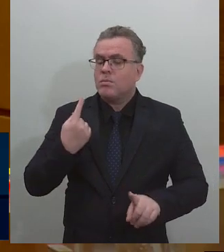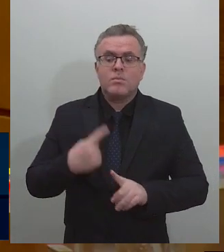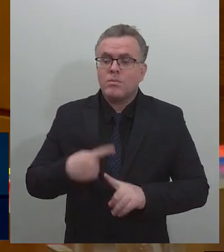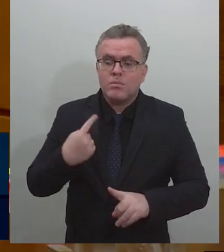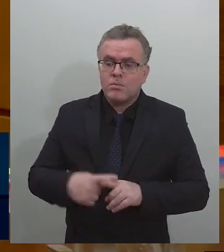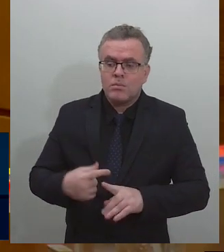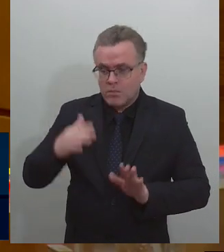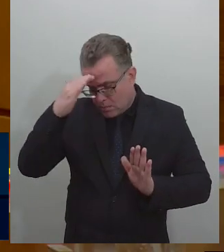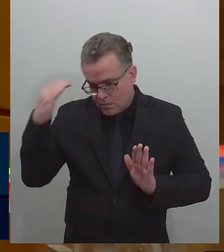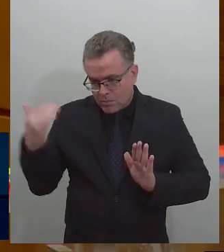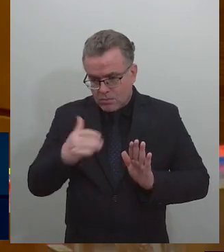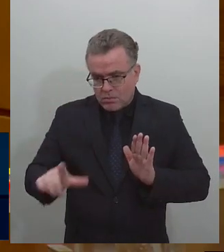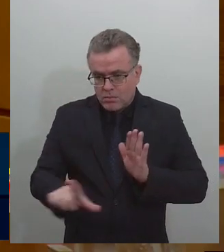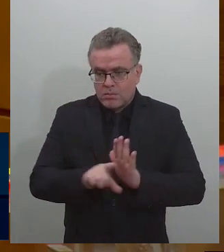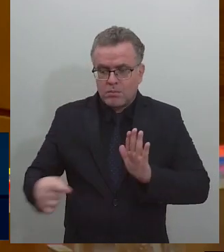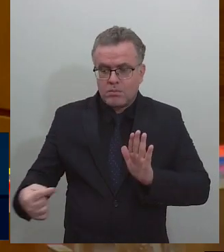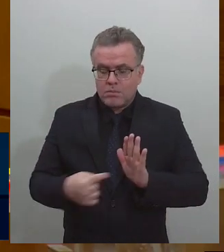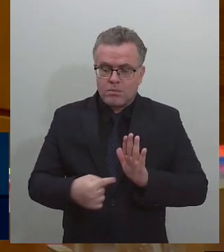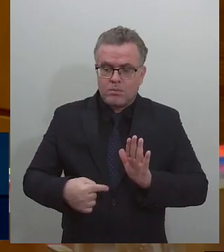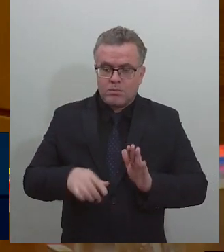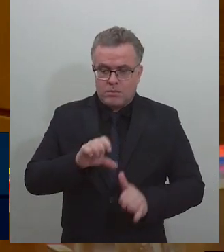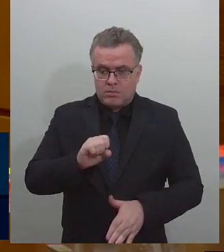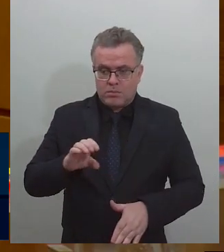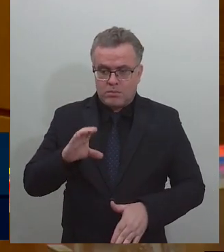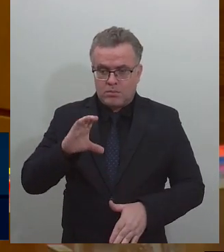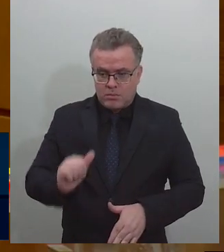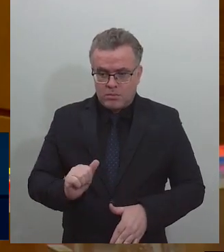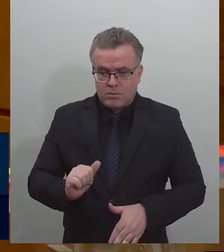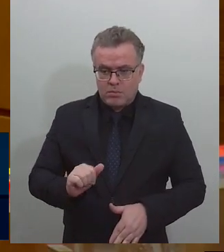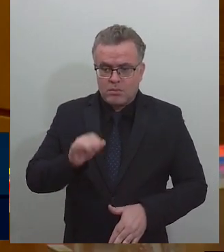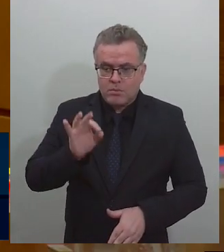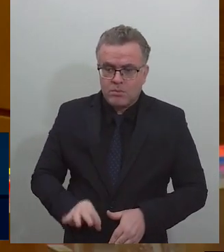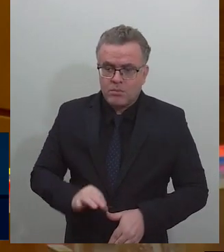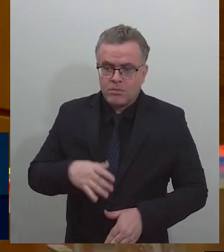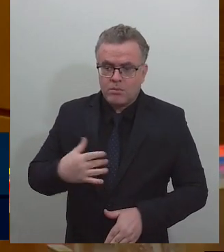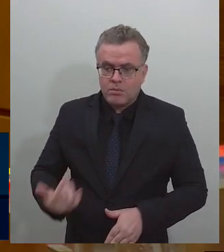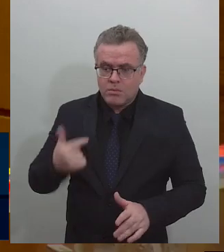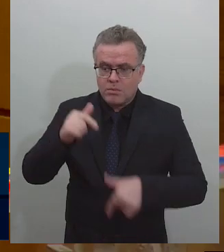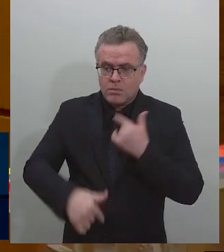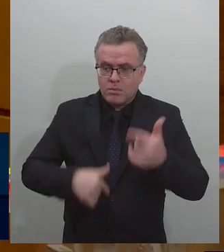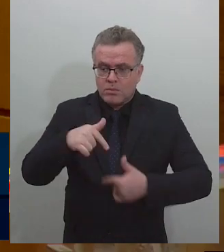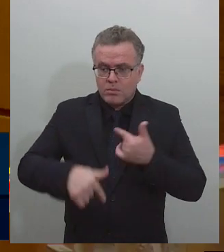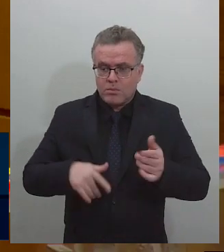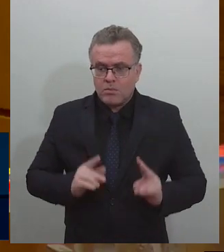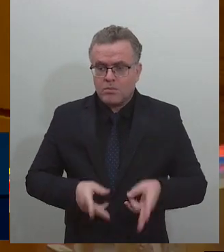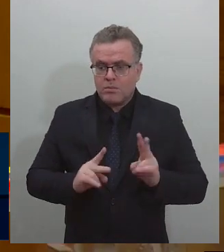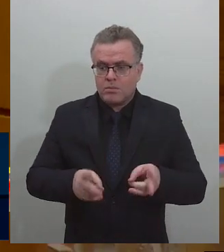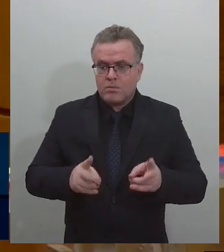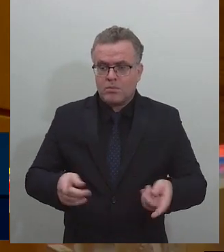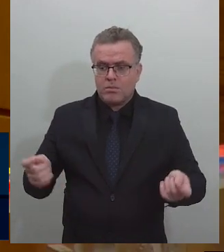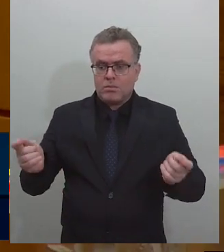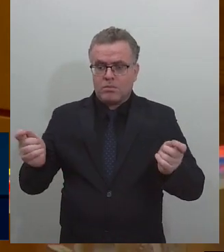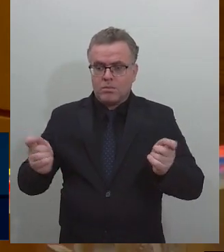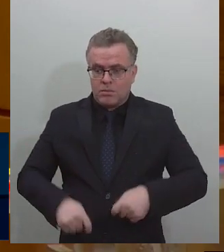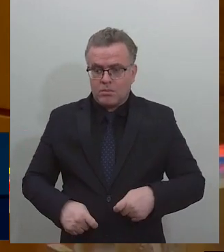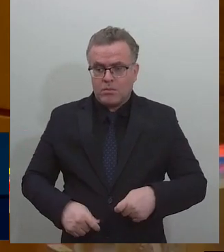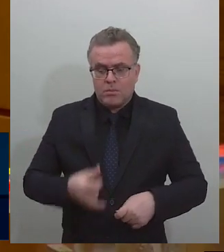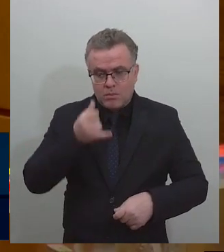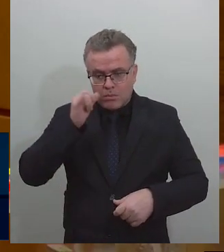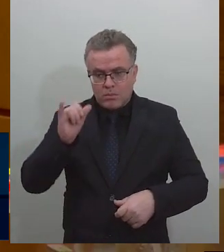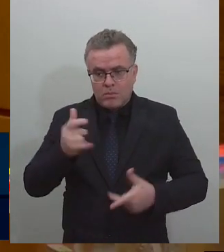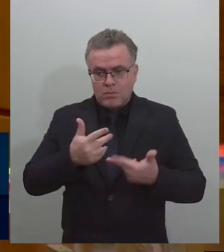realização dessa operação, que é tão importante, que pode prevenir acidente e prevenir mortes